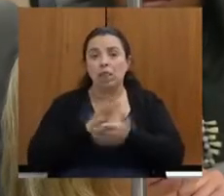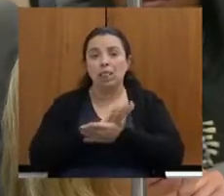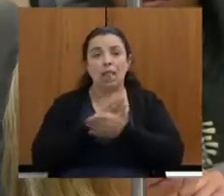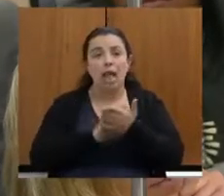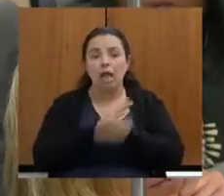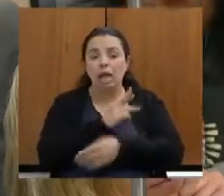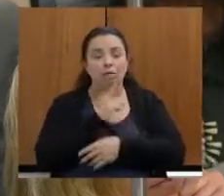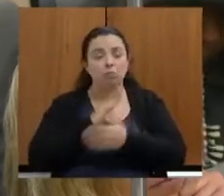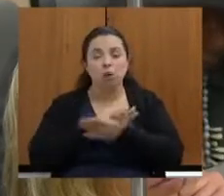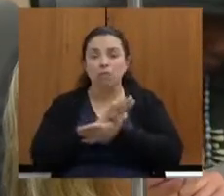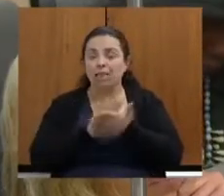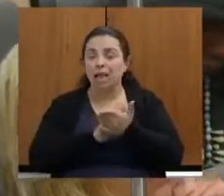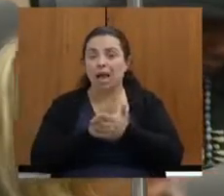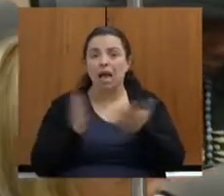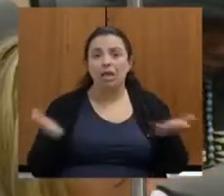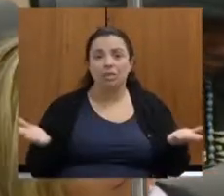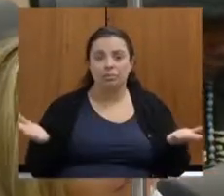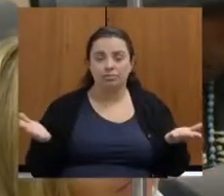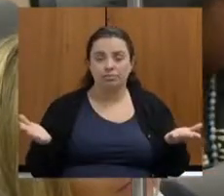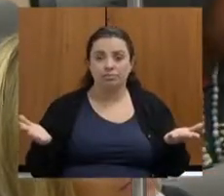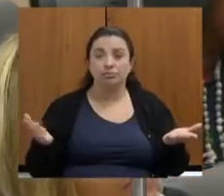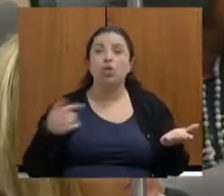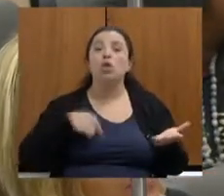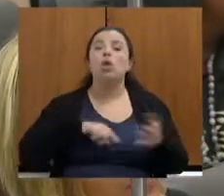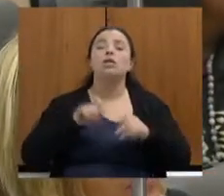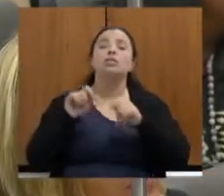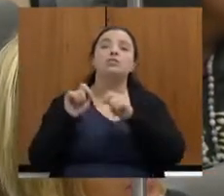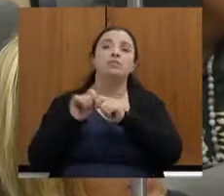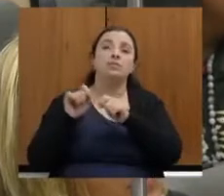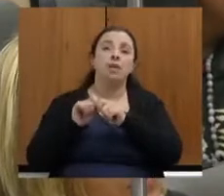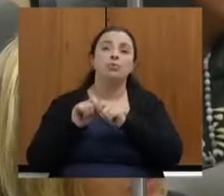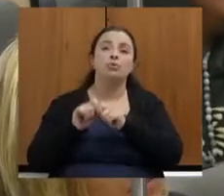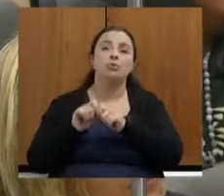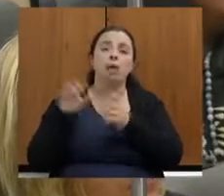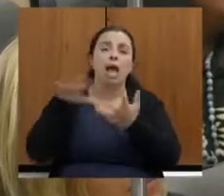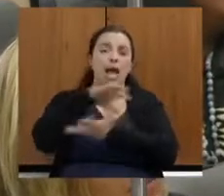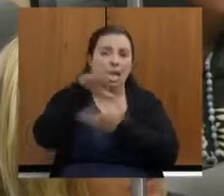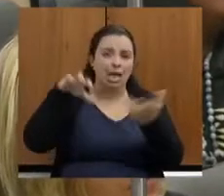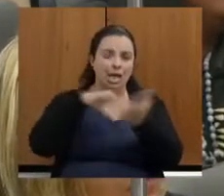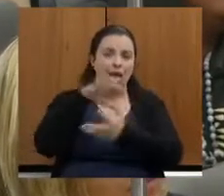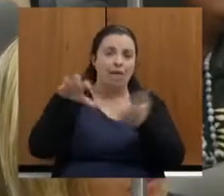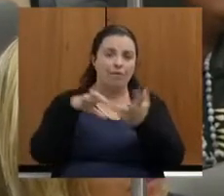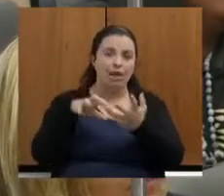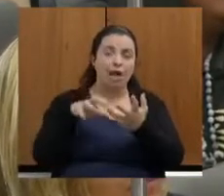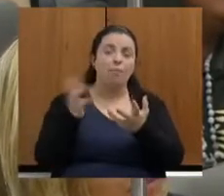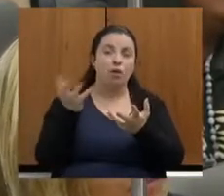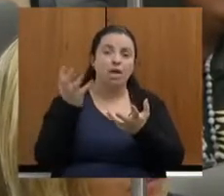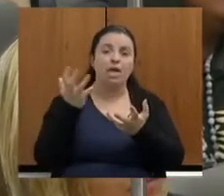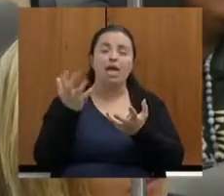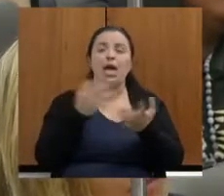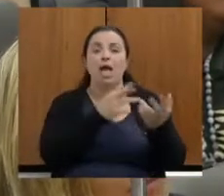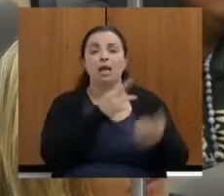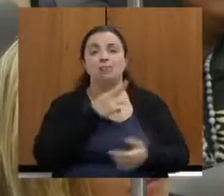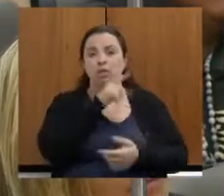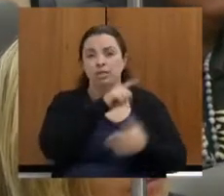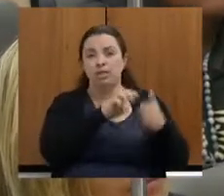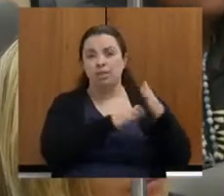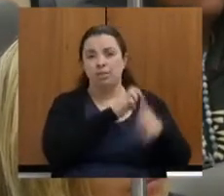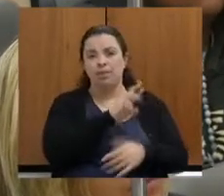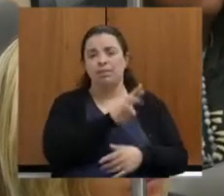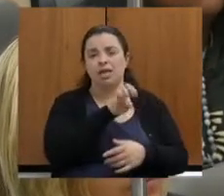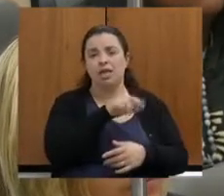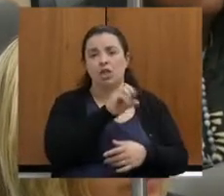que que aconteceu Fizemos lá uma paralisação para obter resposta da renova e que que aconteceu